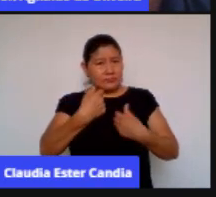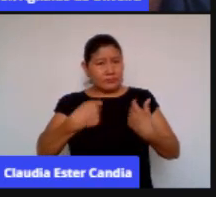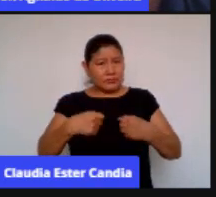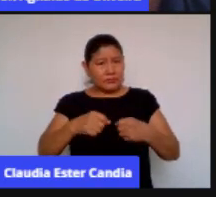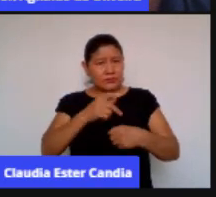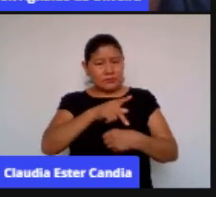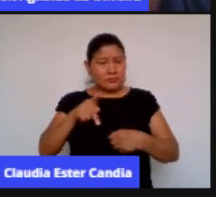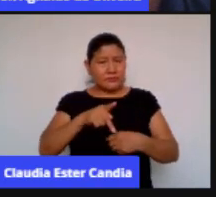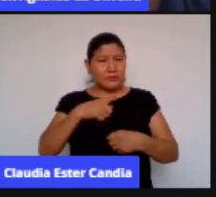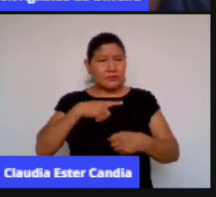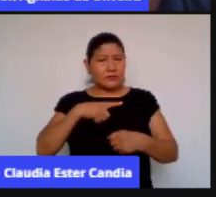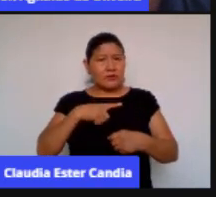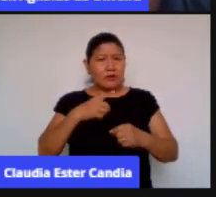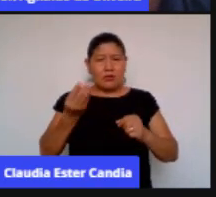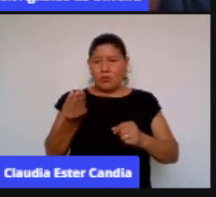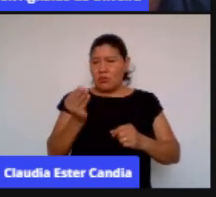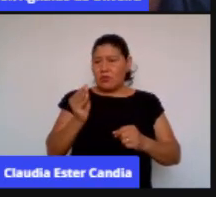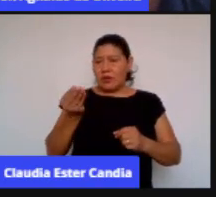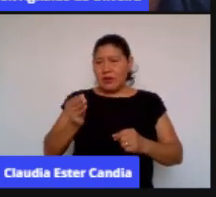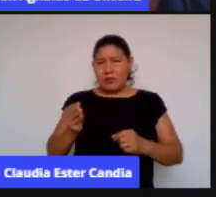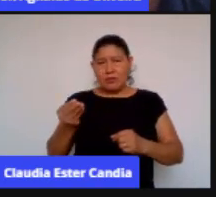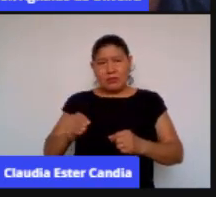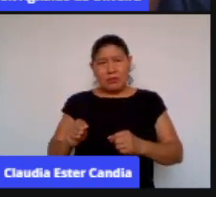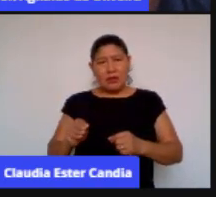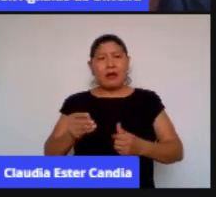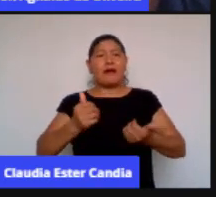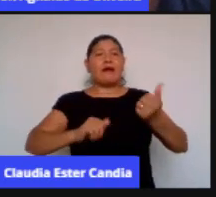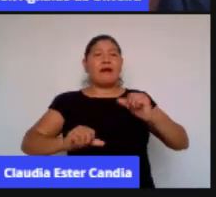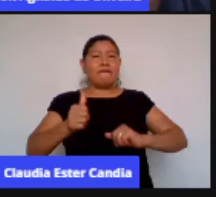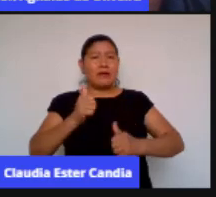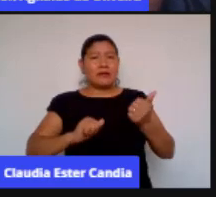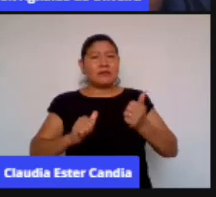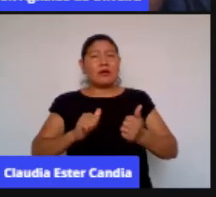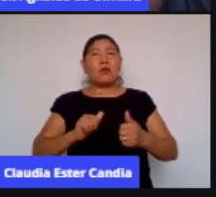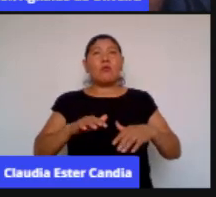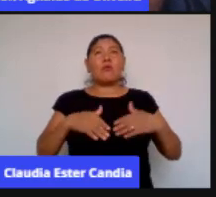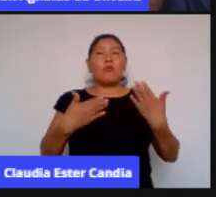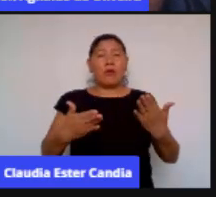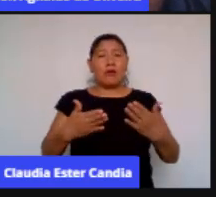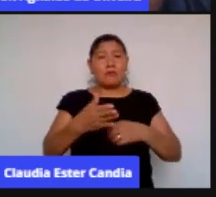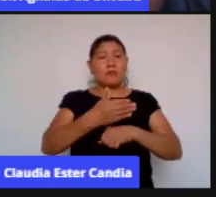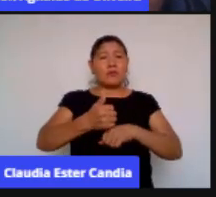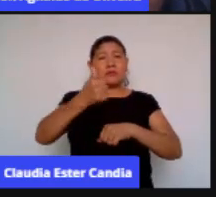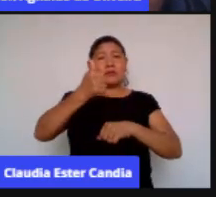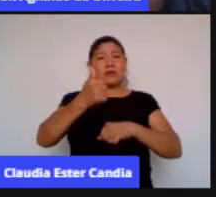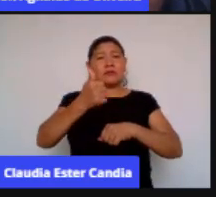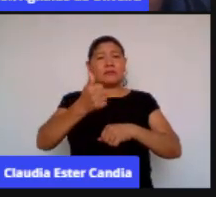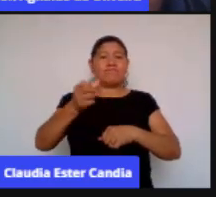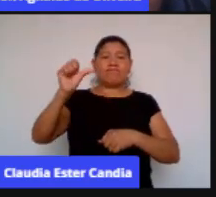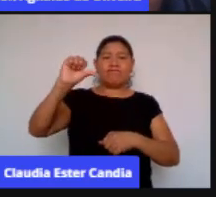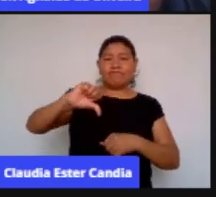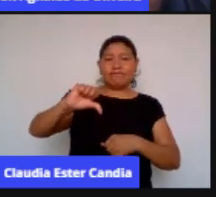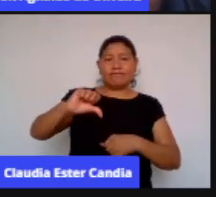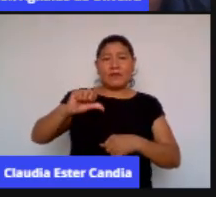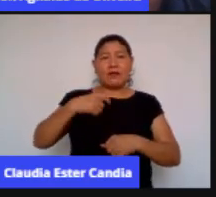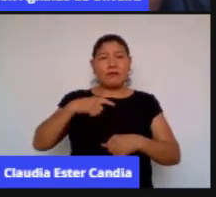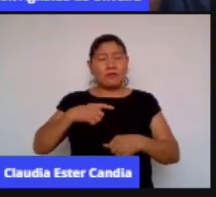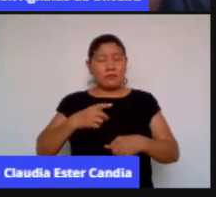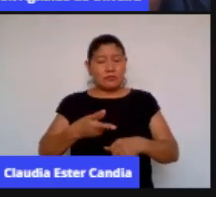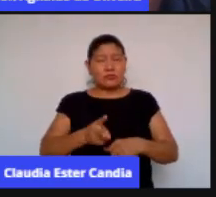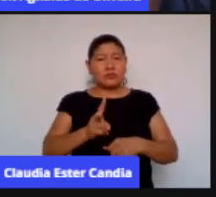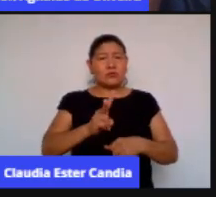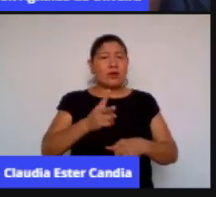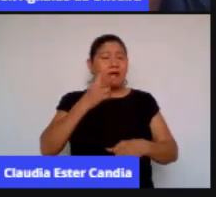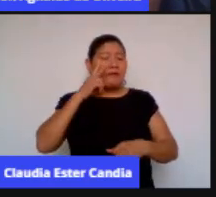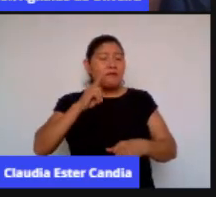avaliação qualitativa da aprendizagem desses alunos. Aquilo que eu falei no slides anterior. Vai acompanhando a aprendizagem de